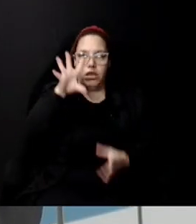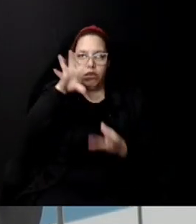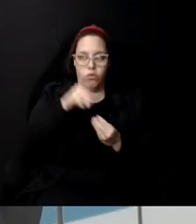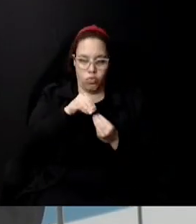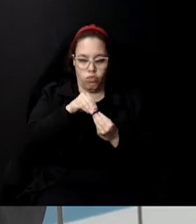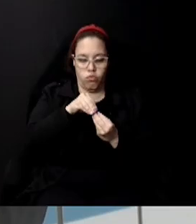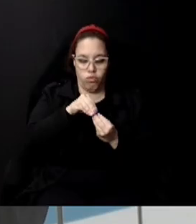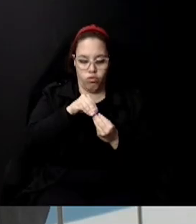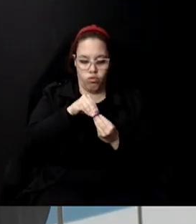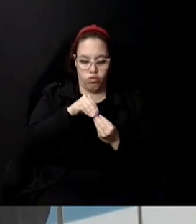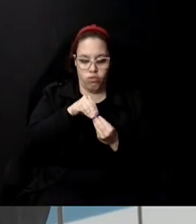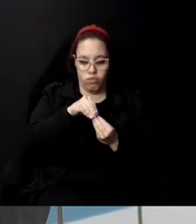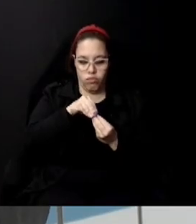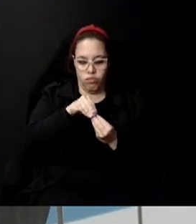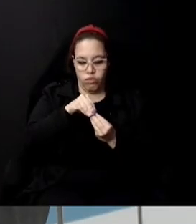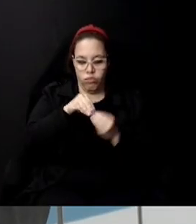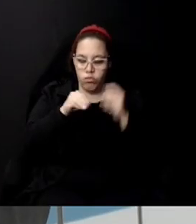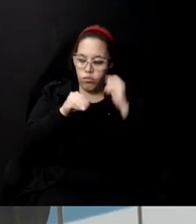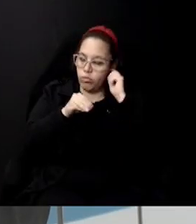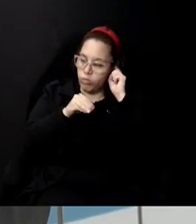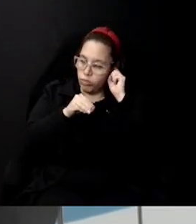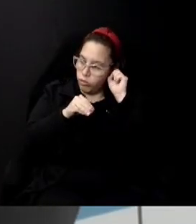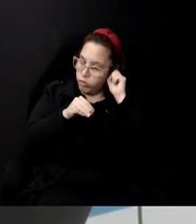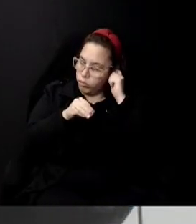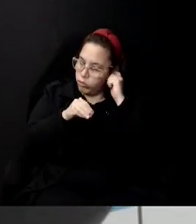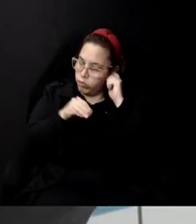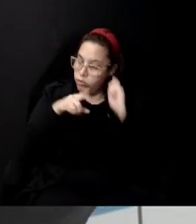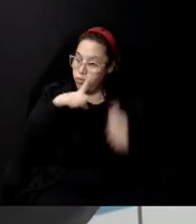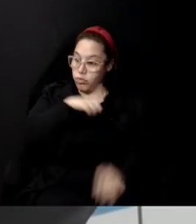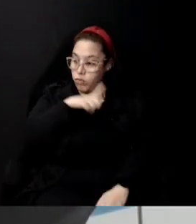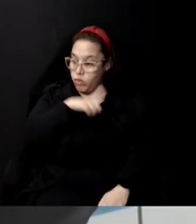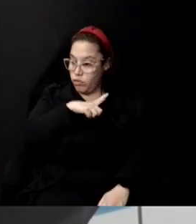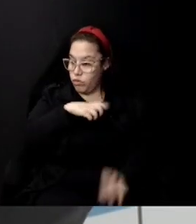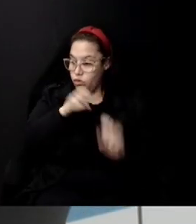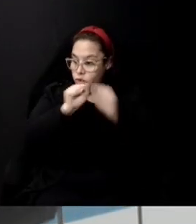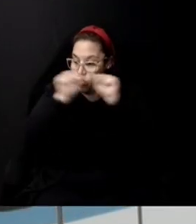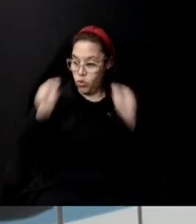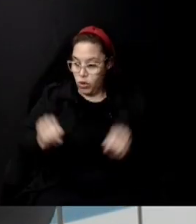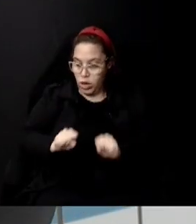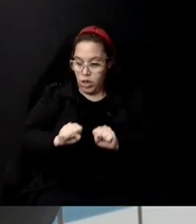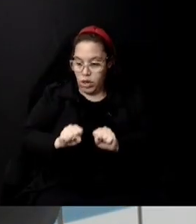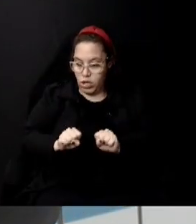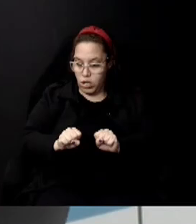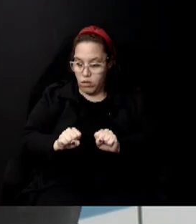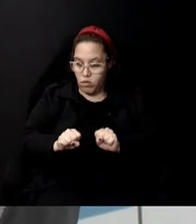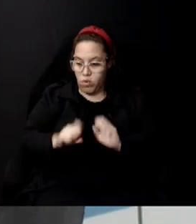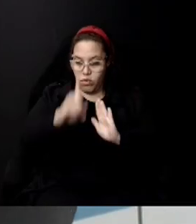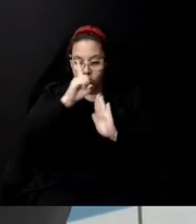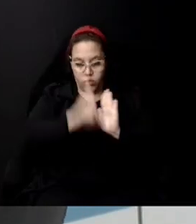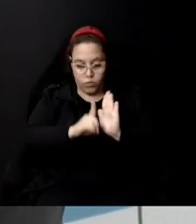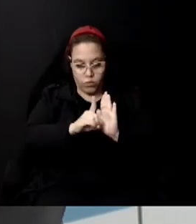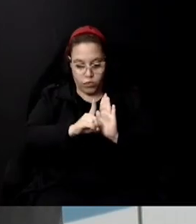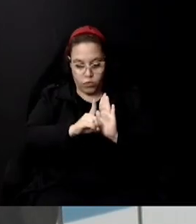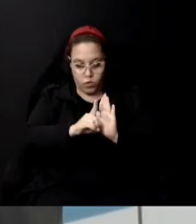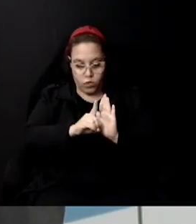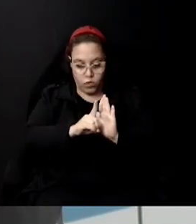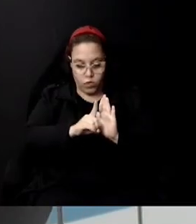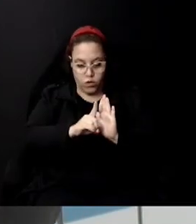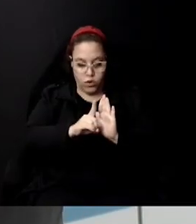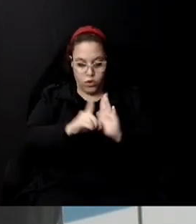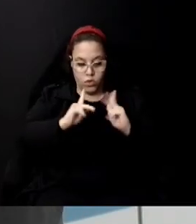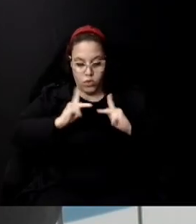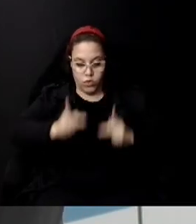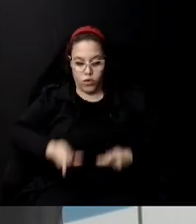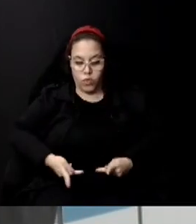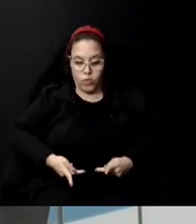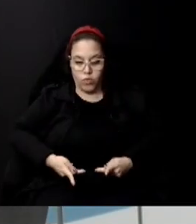gerais. A gente tem um sistema global de proteção aos direitos humanos, comandado pela ONU. E aí eu vou citar